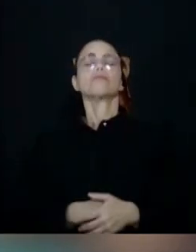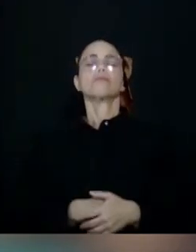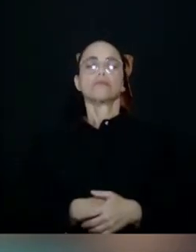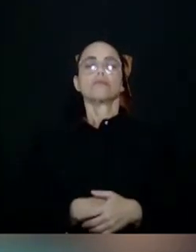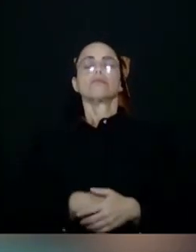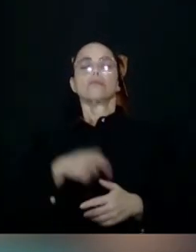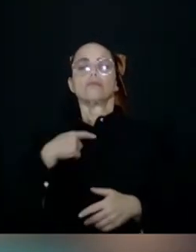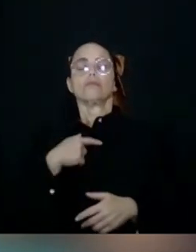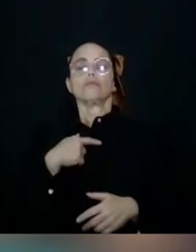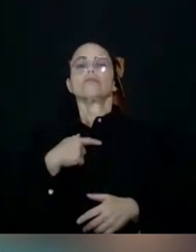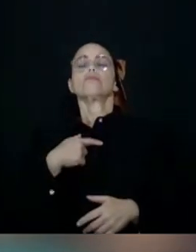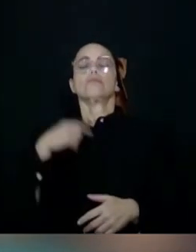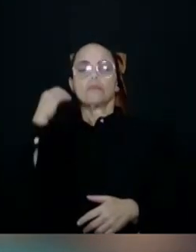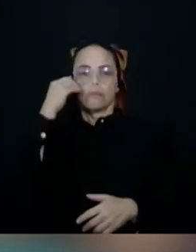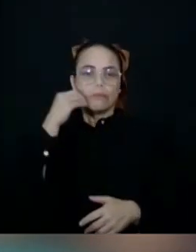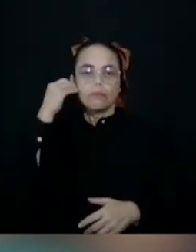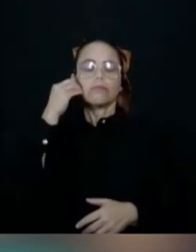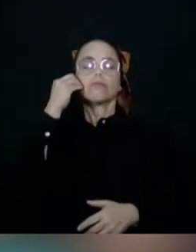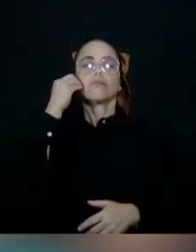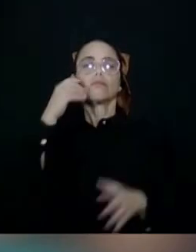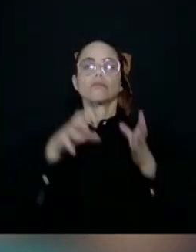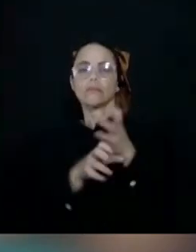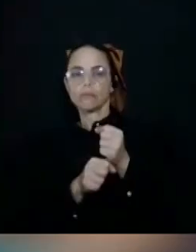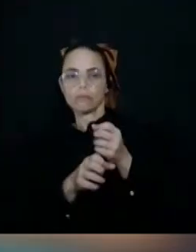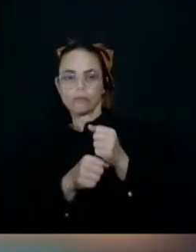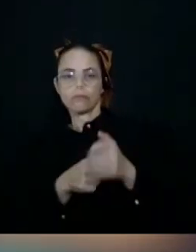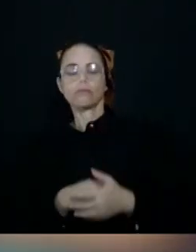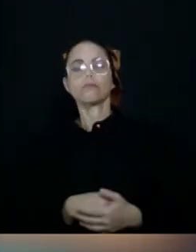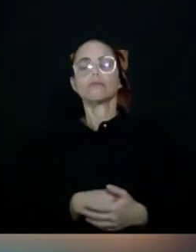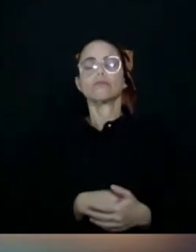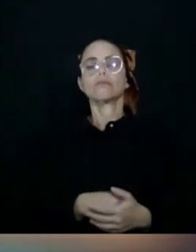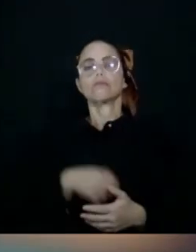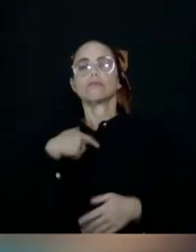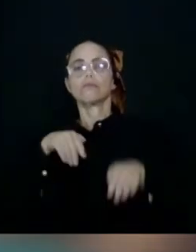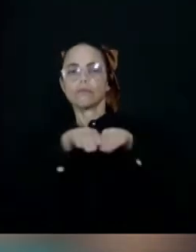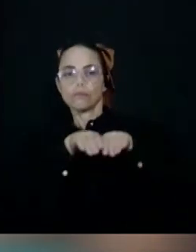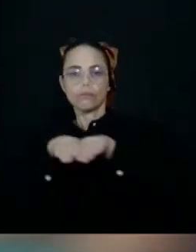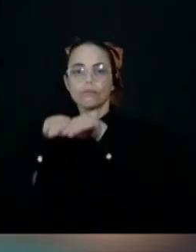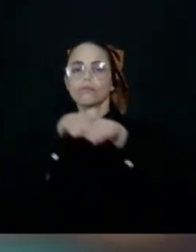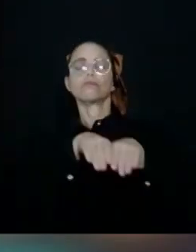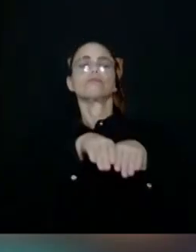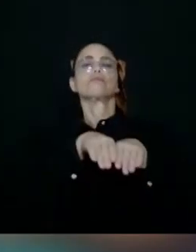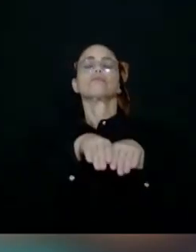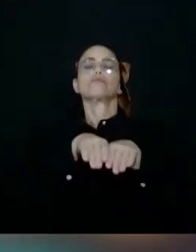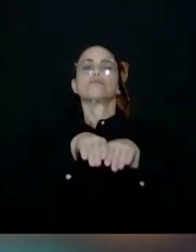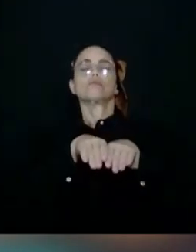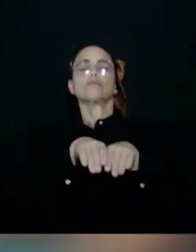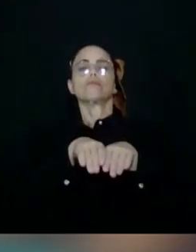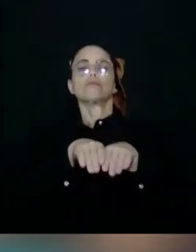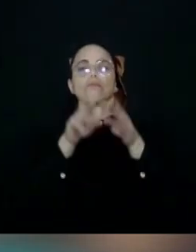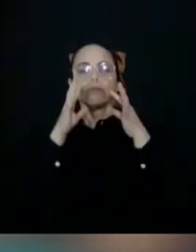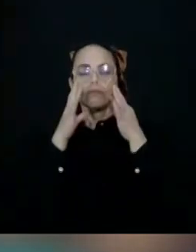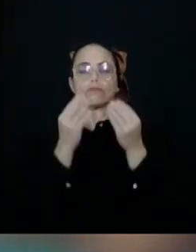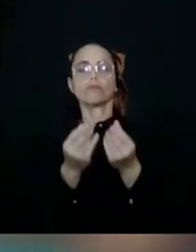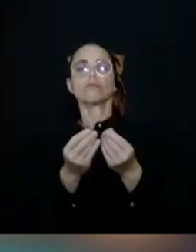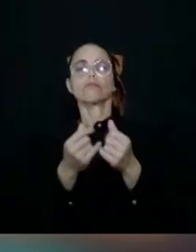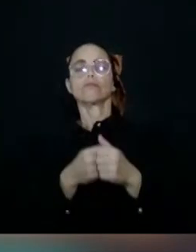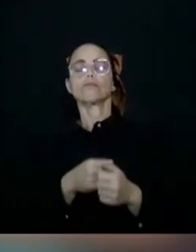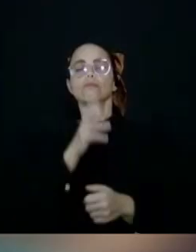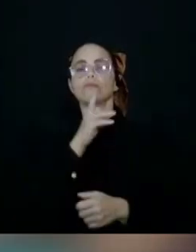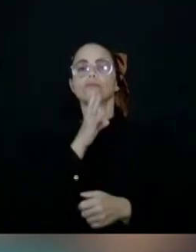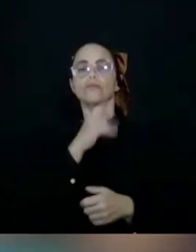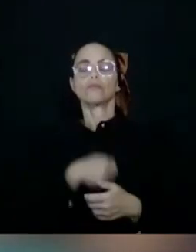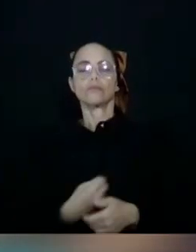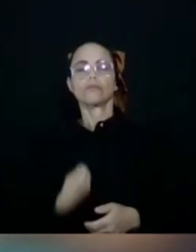sua experiência se somou ao seu senso de equidade, reforçando o olhar de quem conhece a vida do trabalhador, não